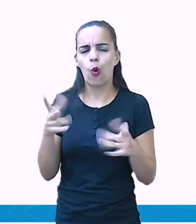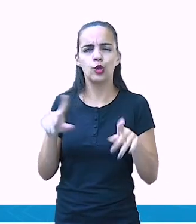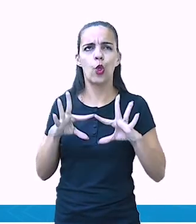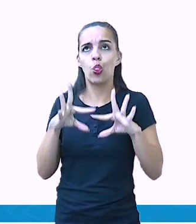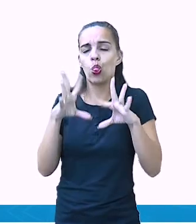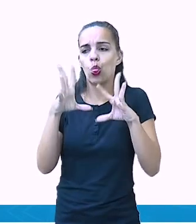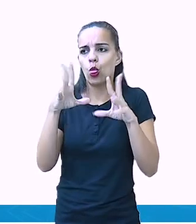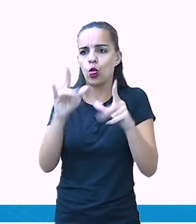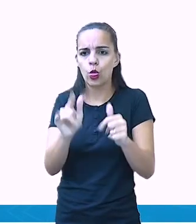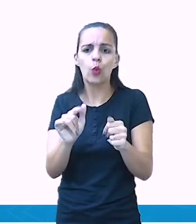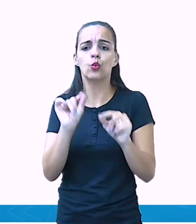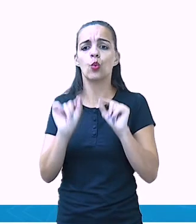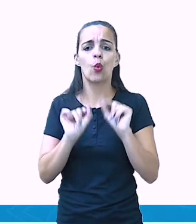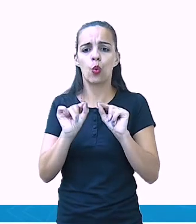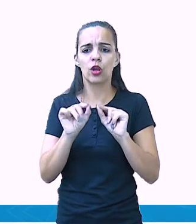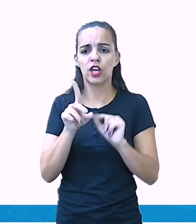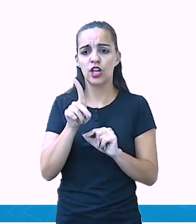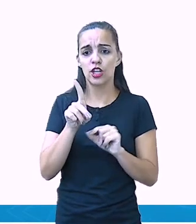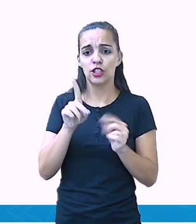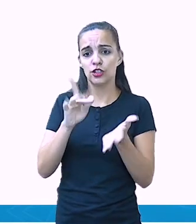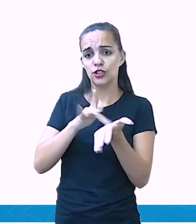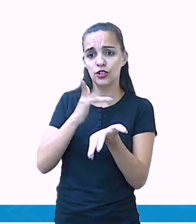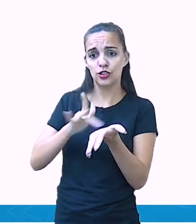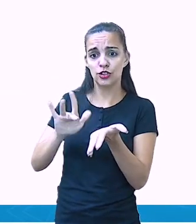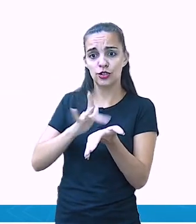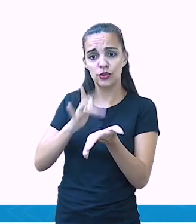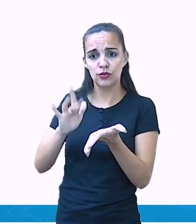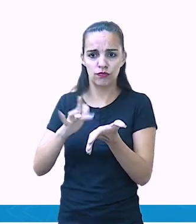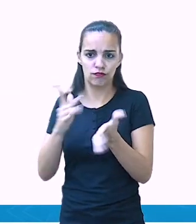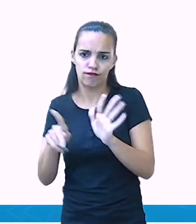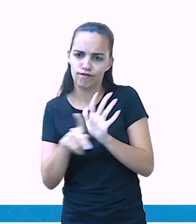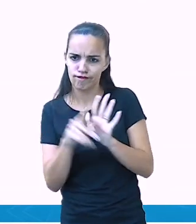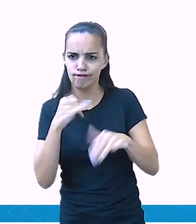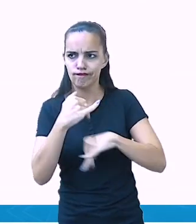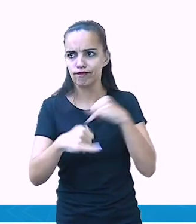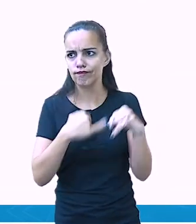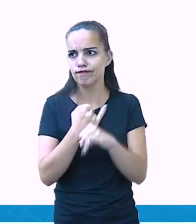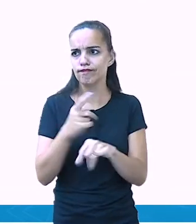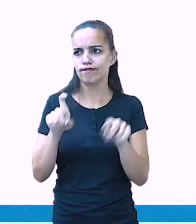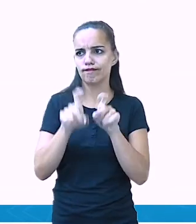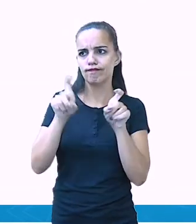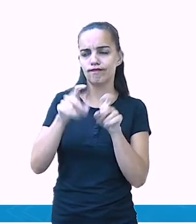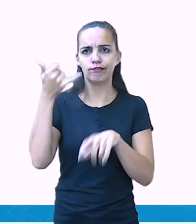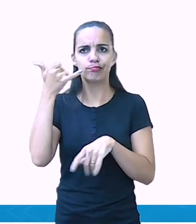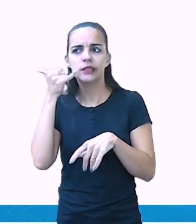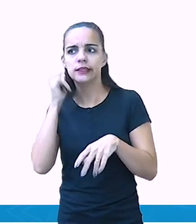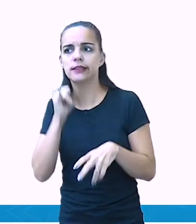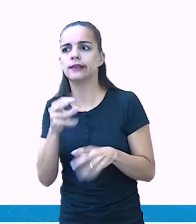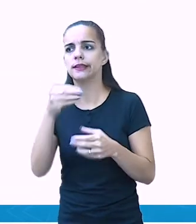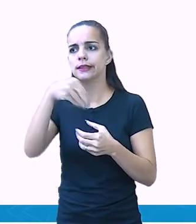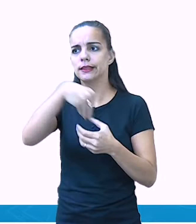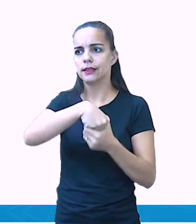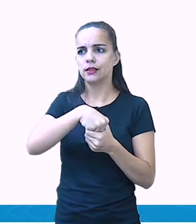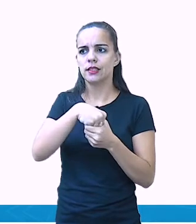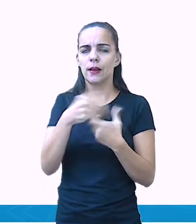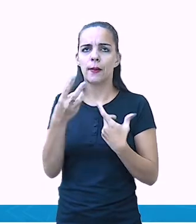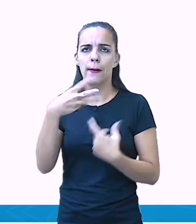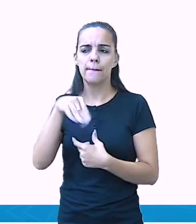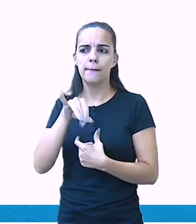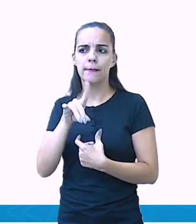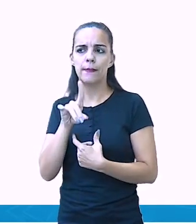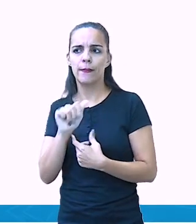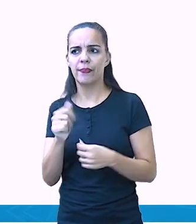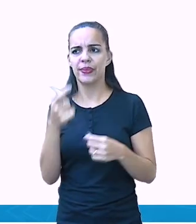né? Hoje as crianças têm muito menos contato com papel. Hoje a gente usa muito as mídias, por exemplo,